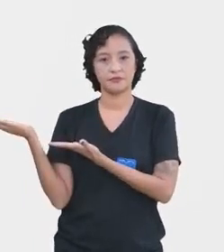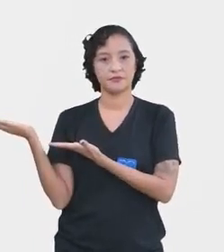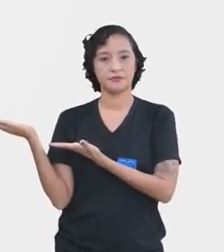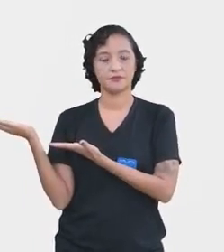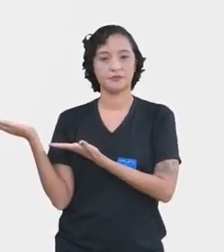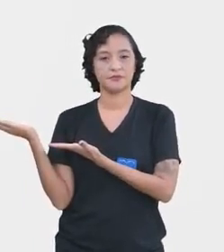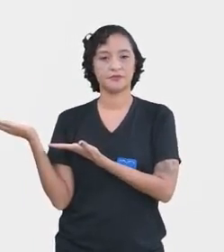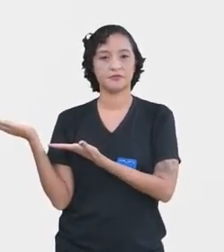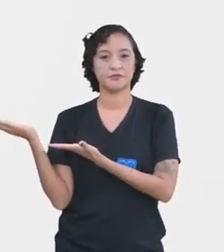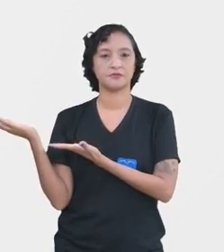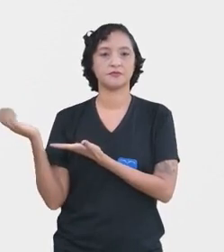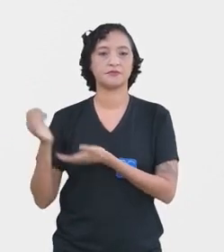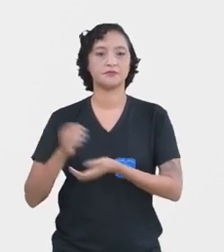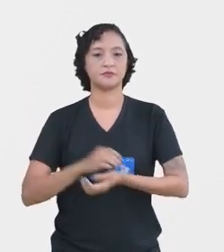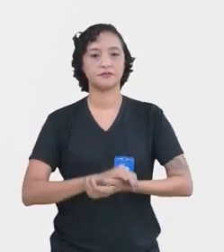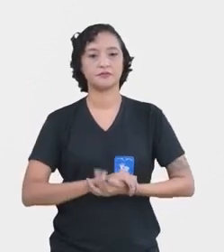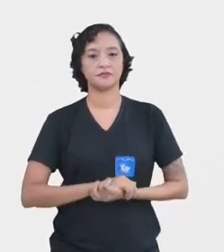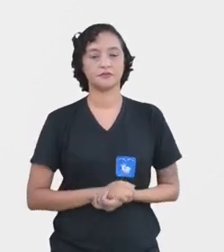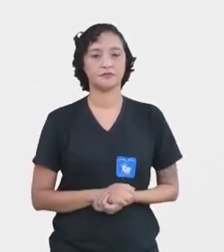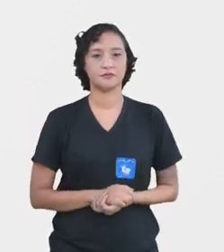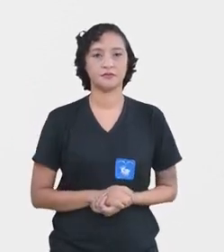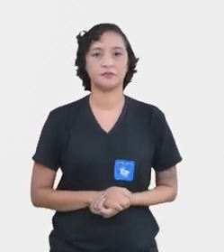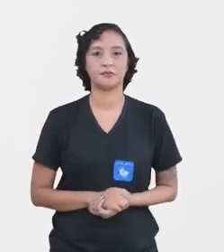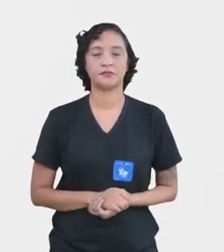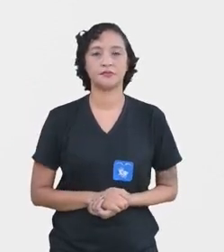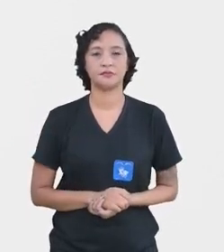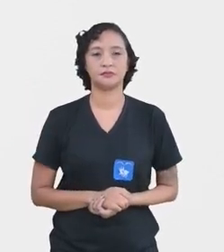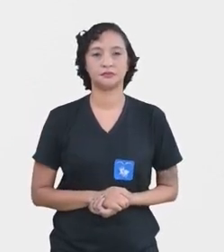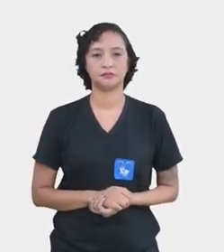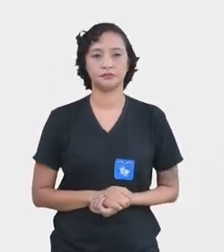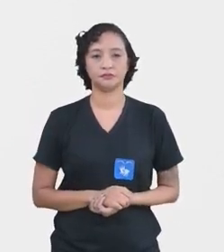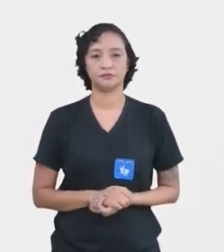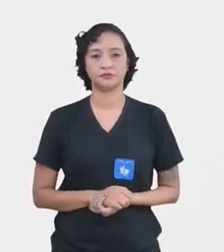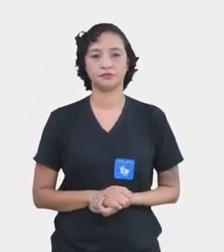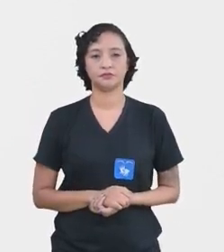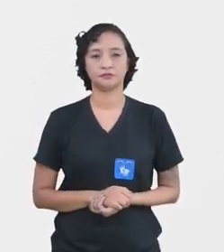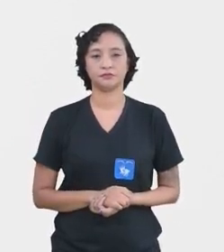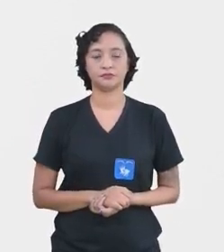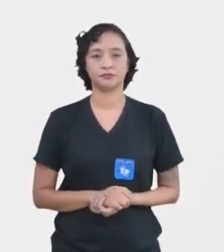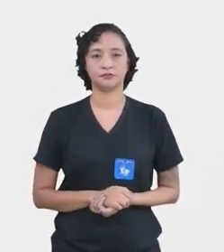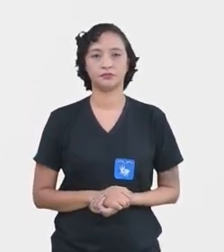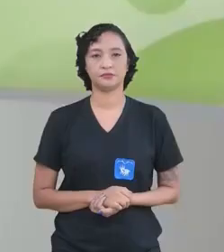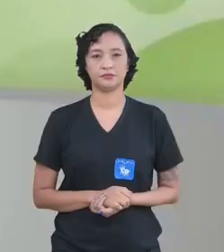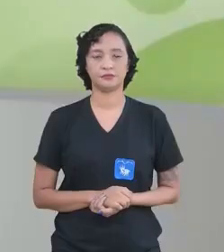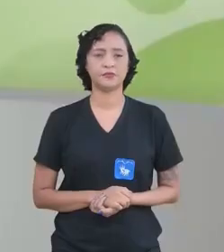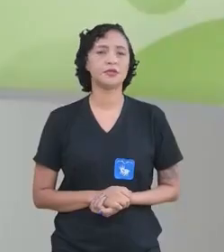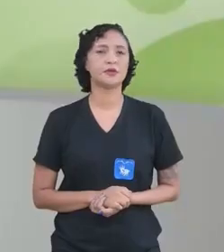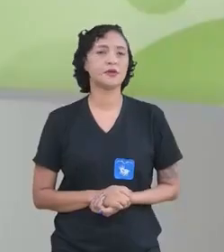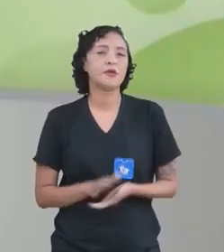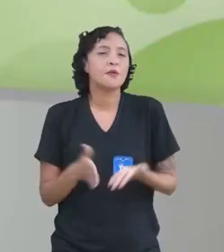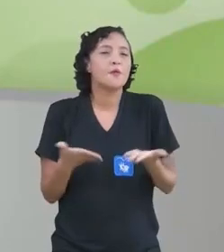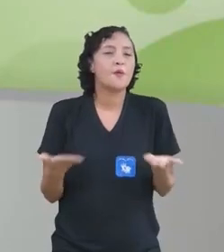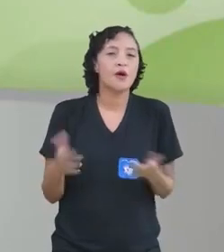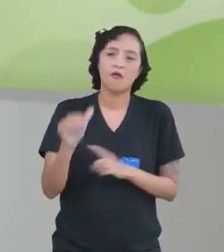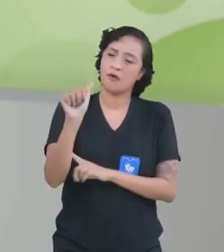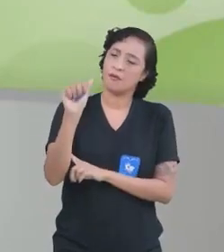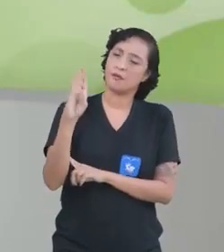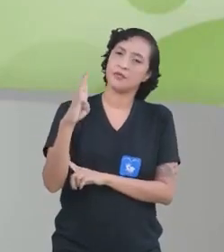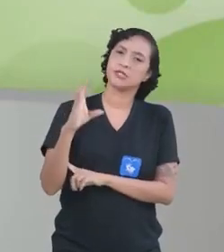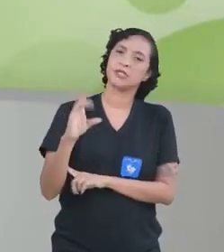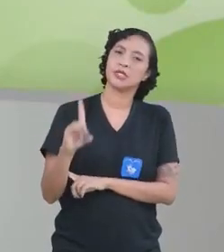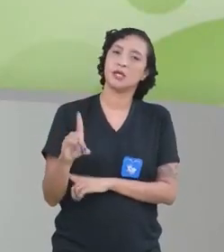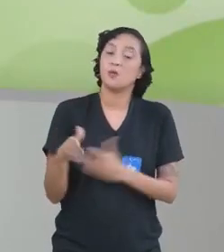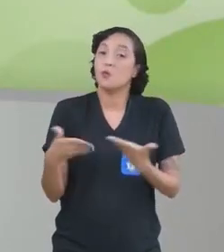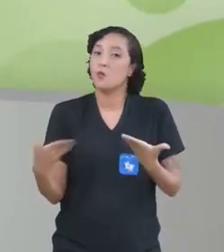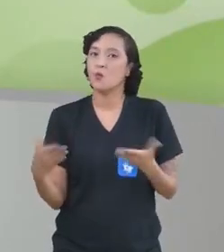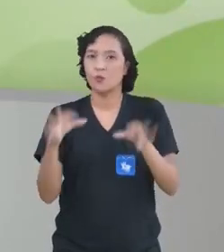eu trago vulva, vagina, útero e ovário. Dessas opções, qual é a